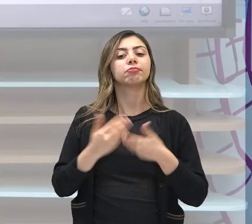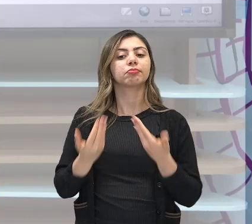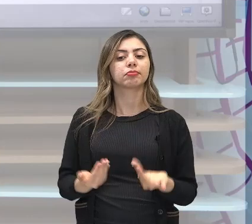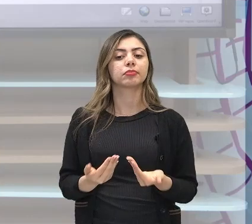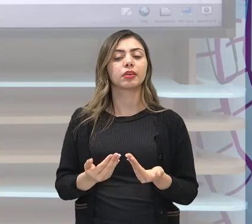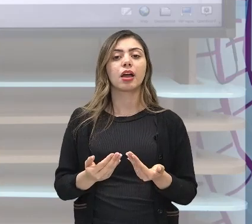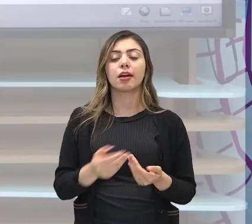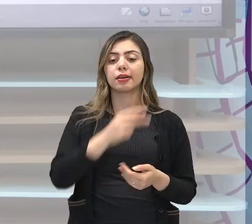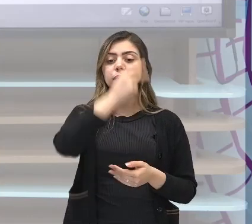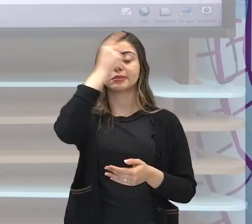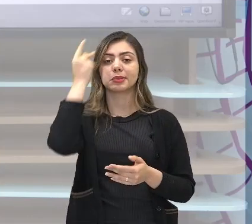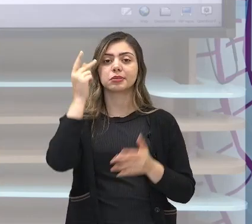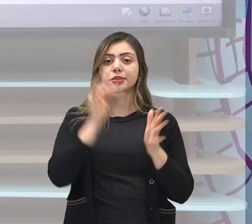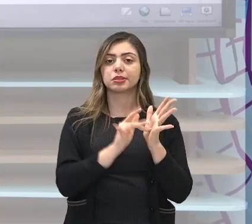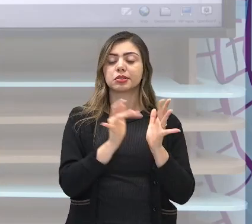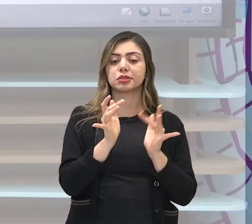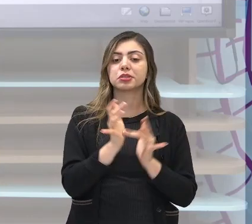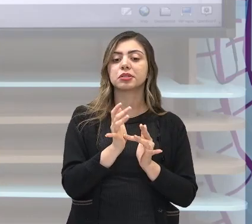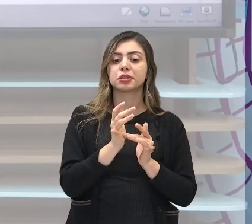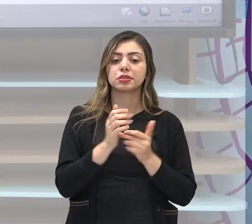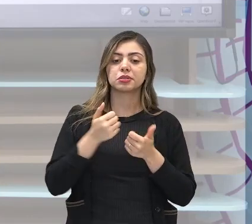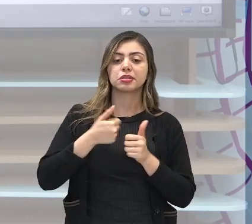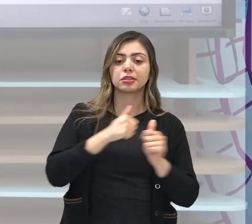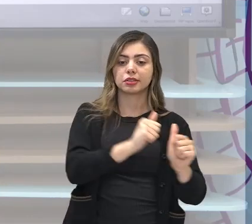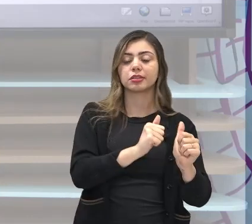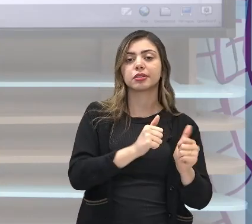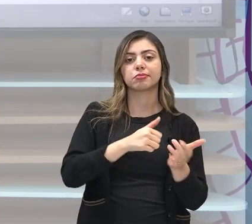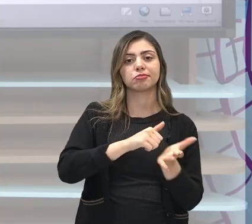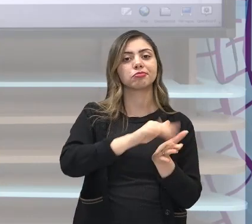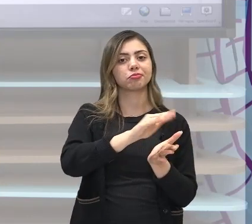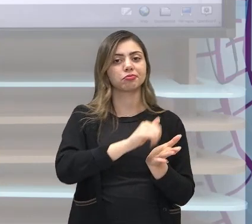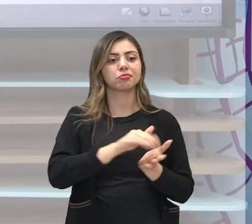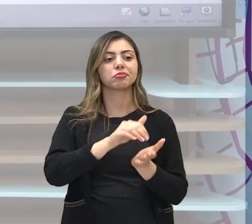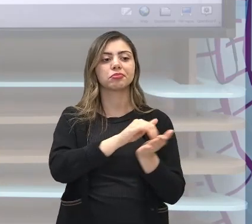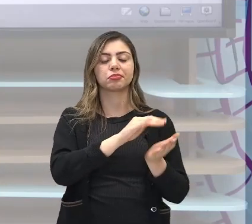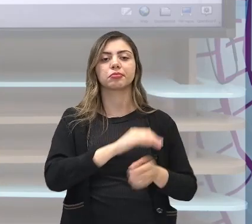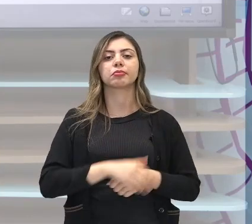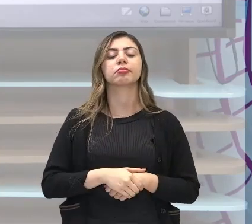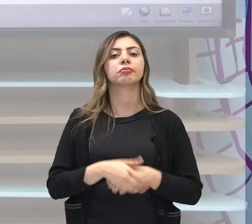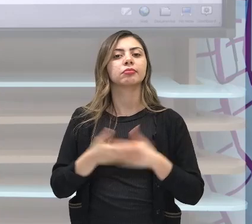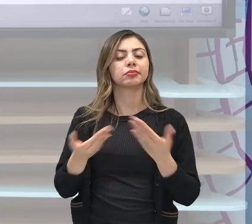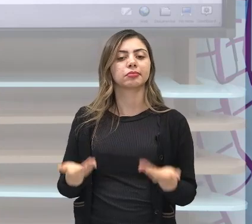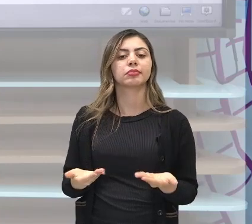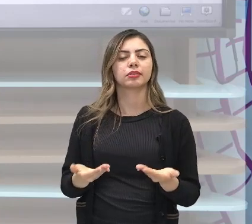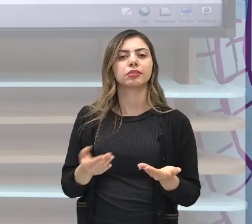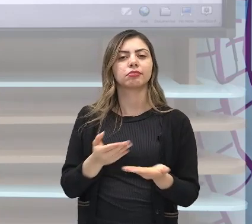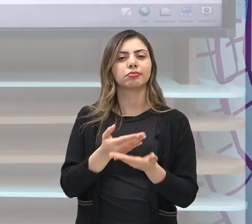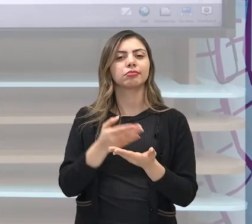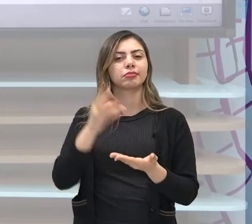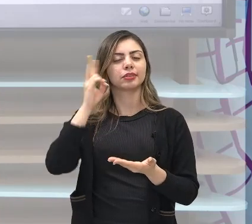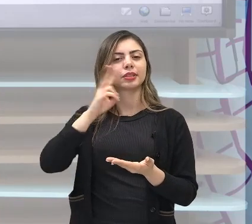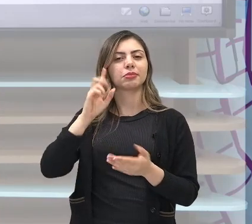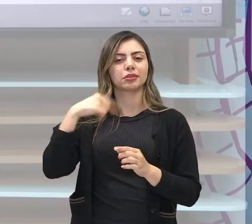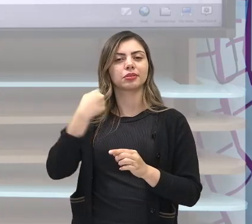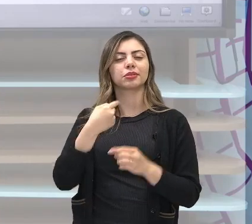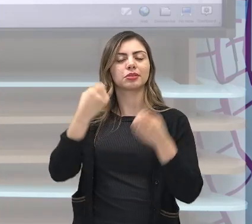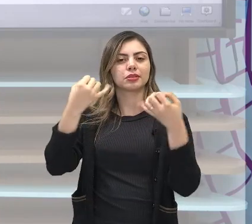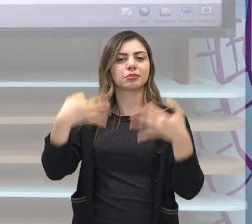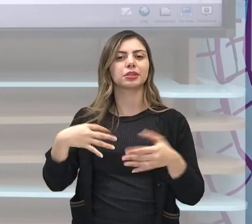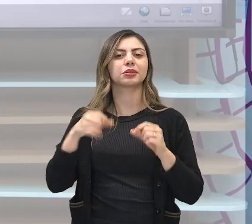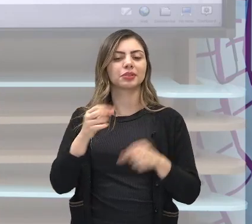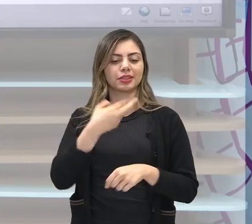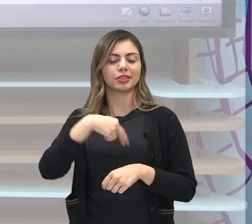expulsão dos jesuítas da região amazônica. Você tem, então, daquilo que falamos, né, lá atrás, a respeito da